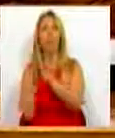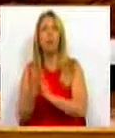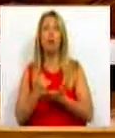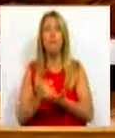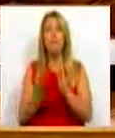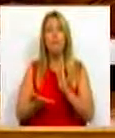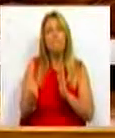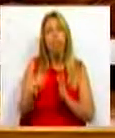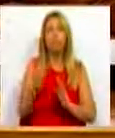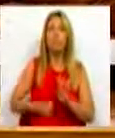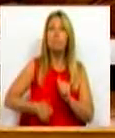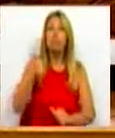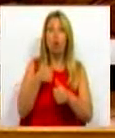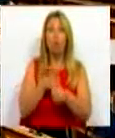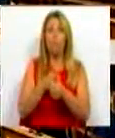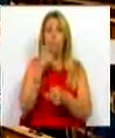pessoas.